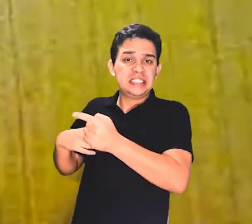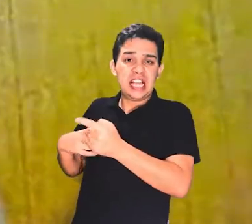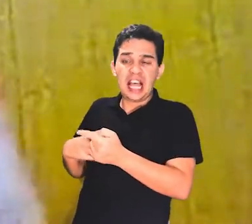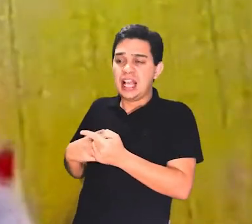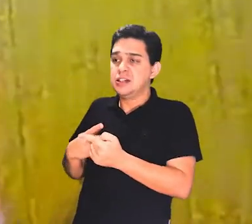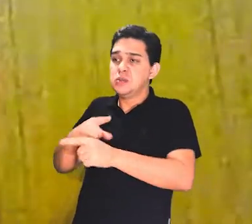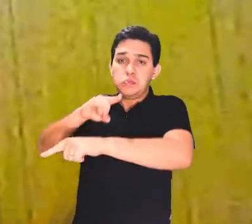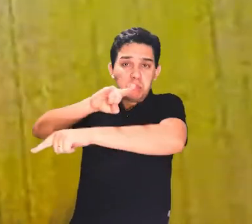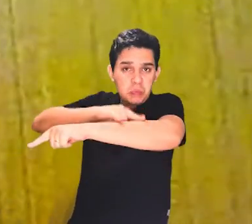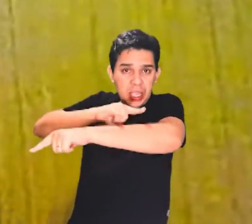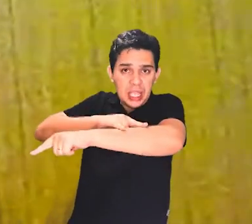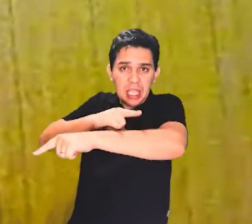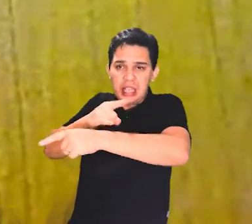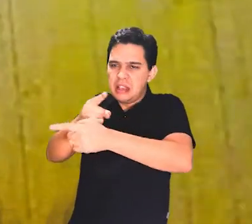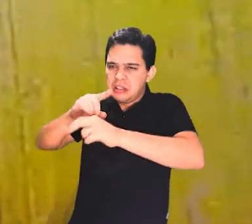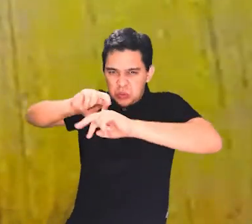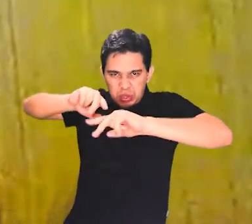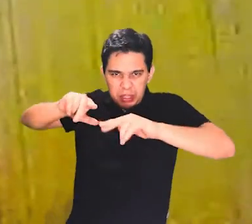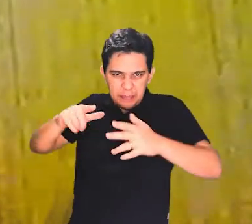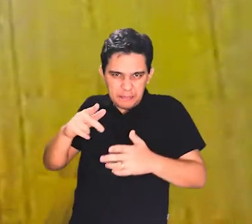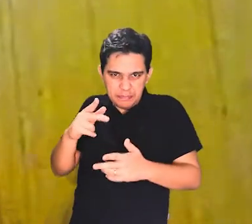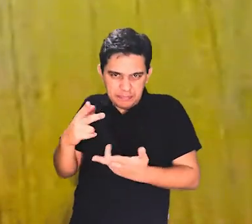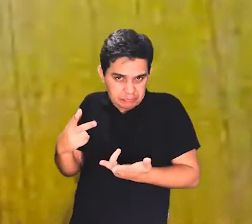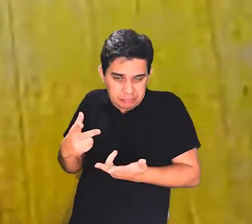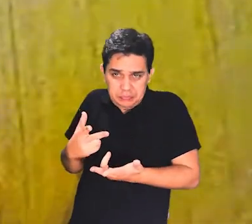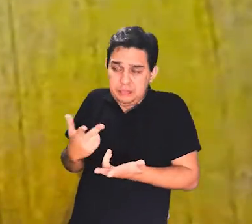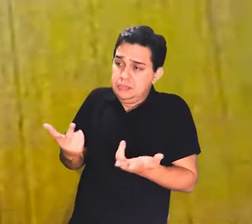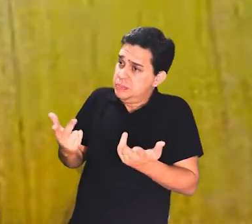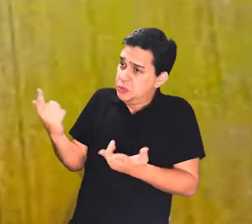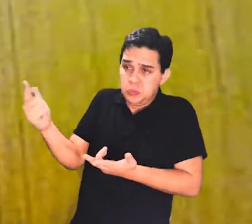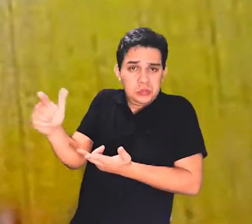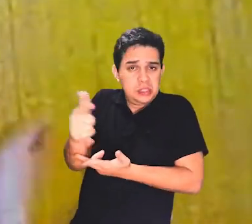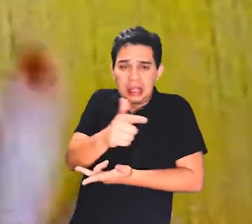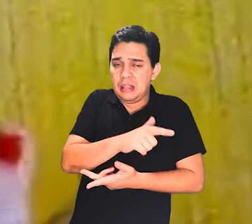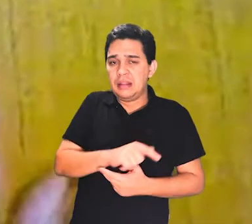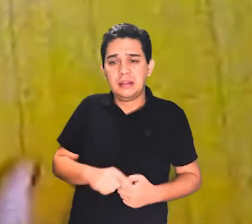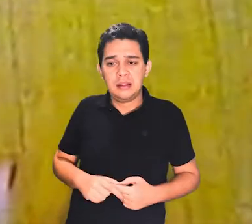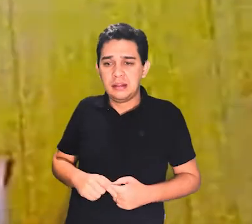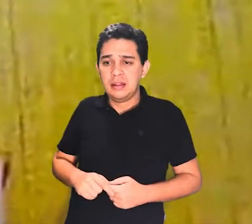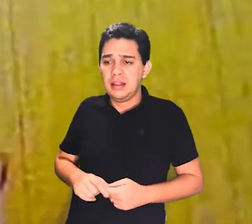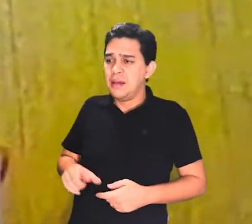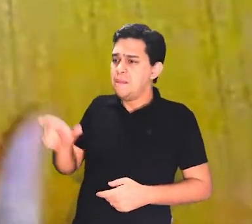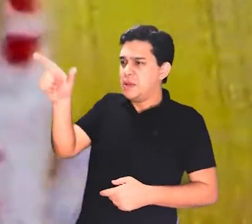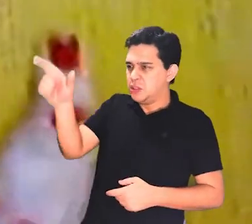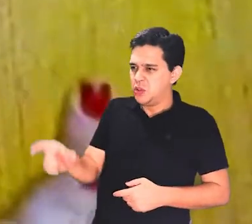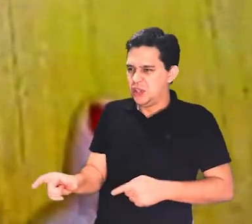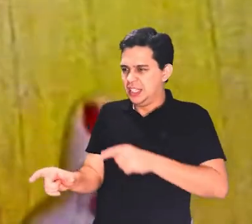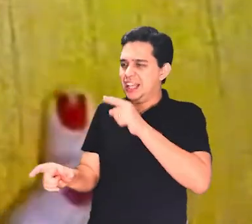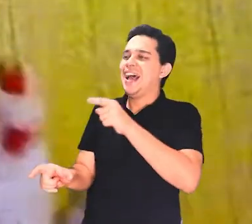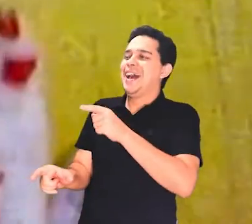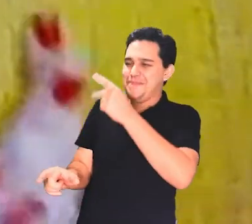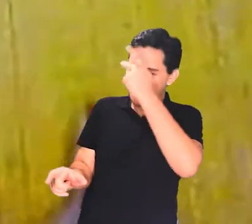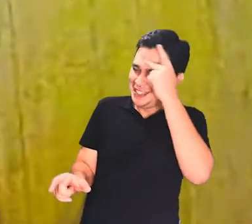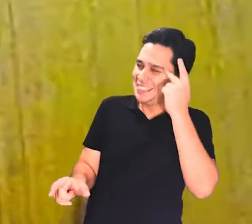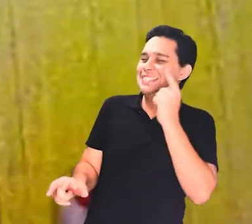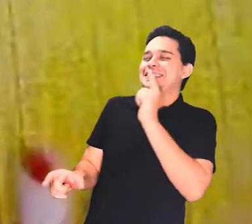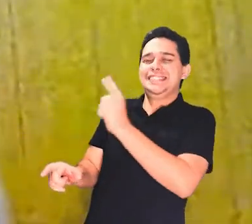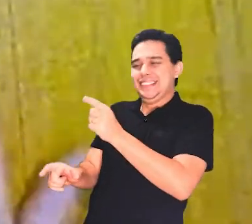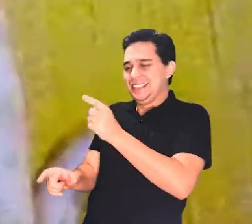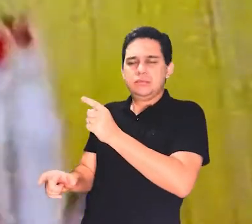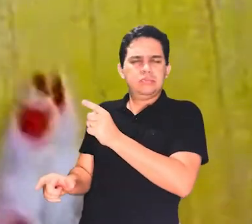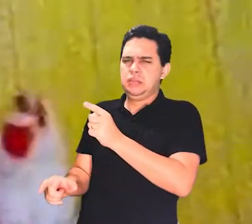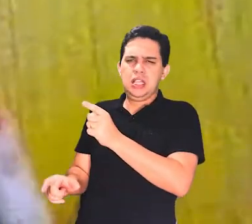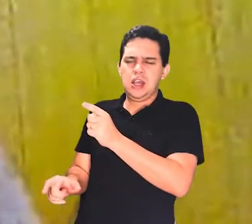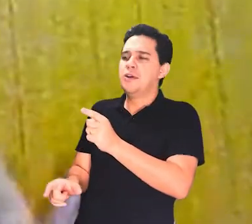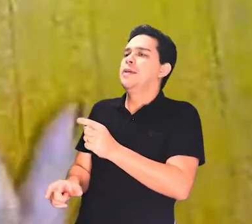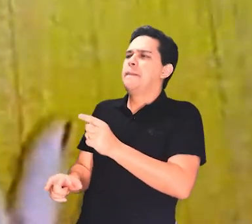higiene individualizado, que não tem a sua pessoa enxergada, né, como singular, com as suas necessidades,